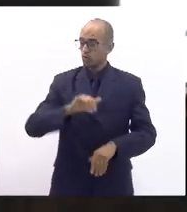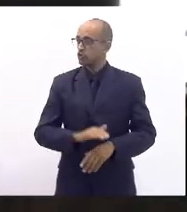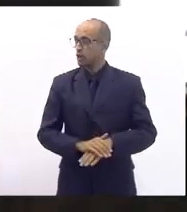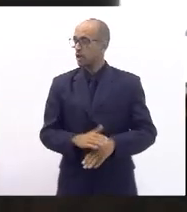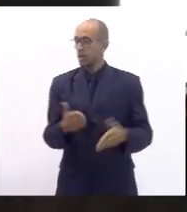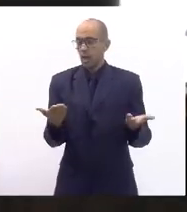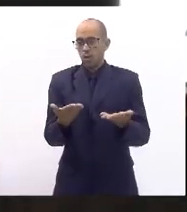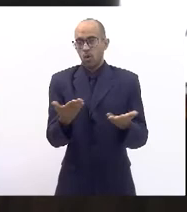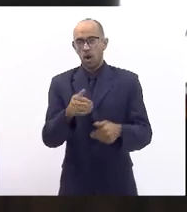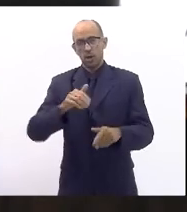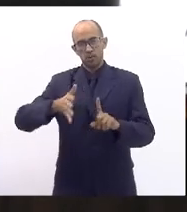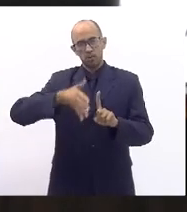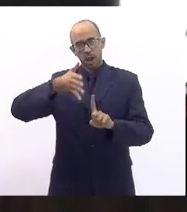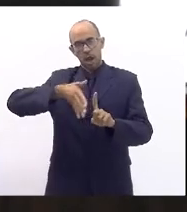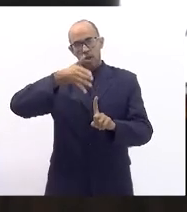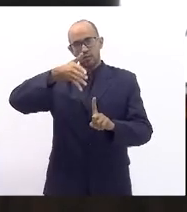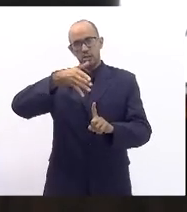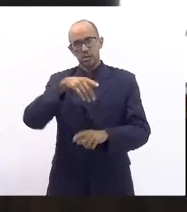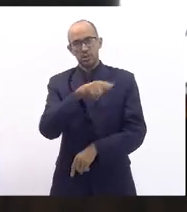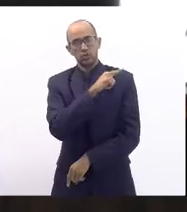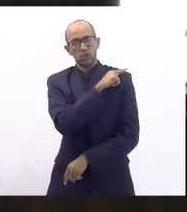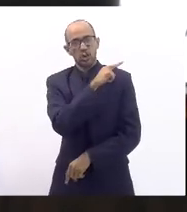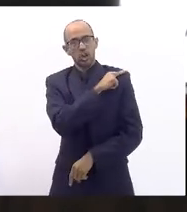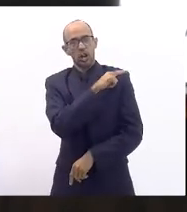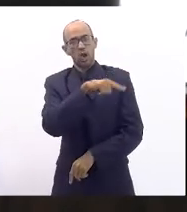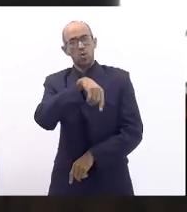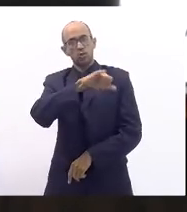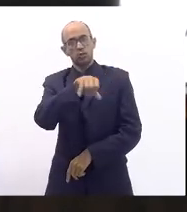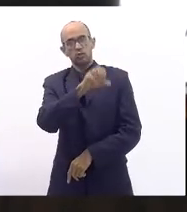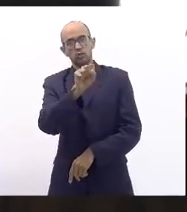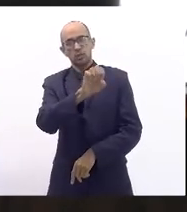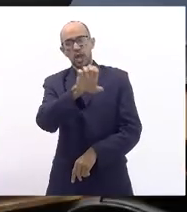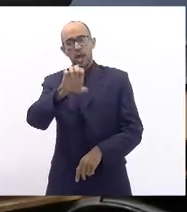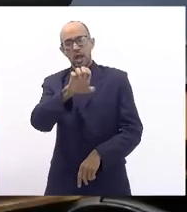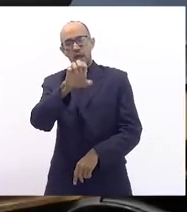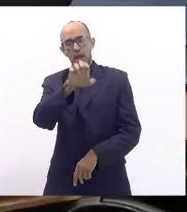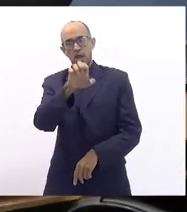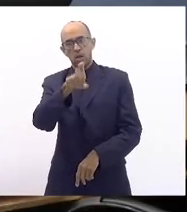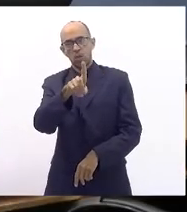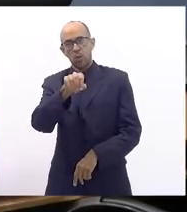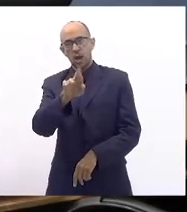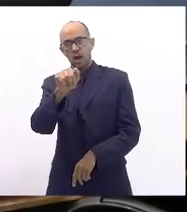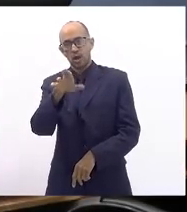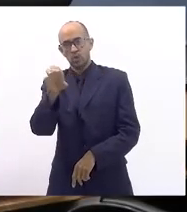então com a palavra o General José Eduardo Pereira a